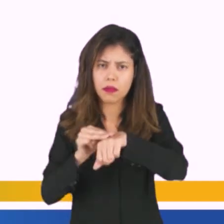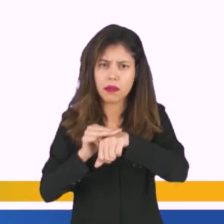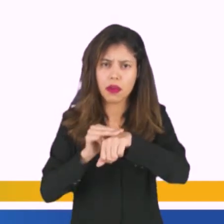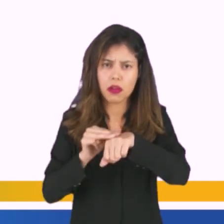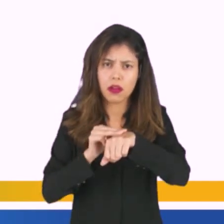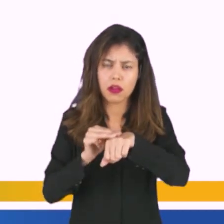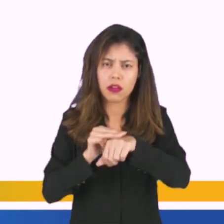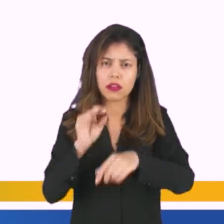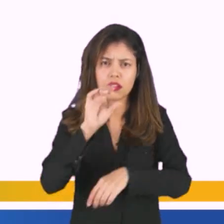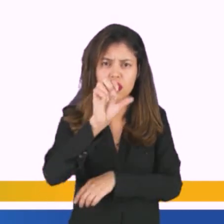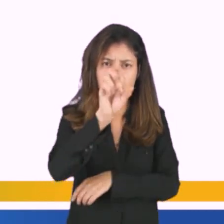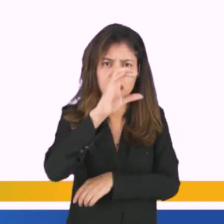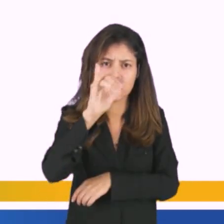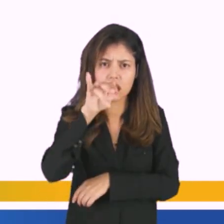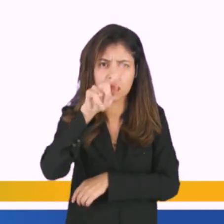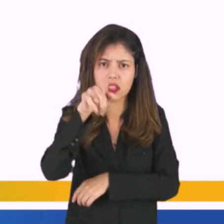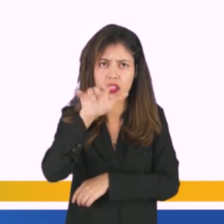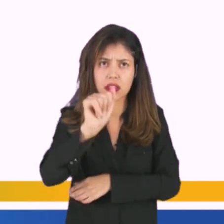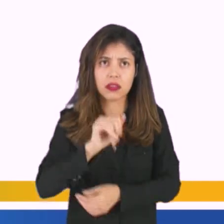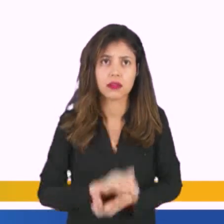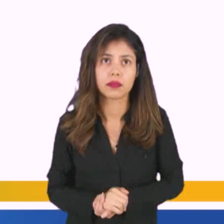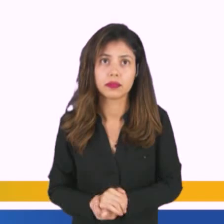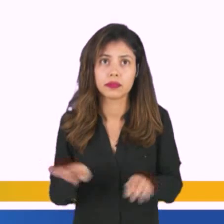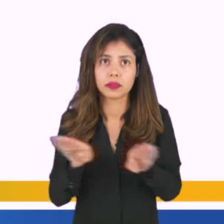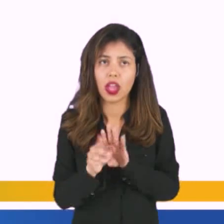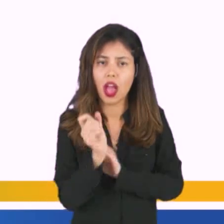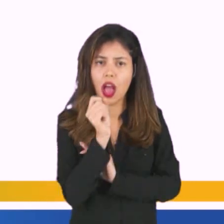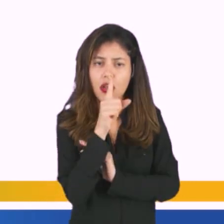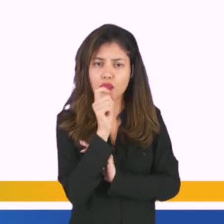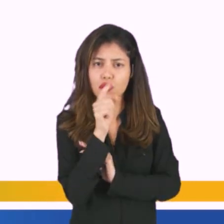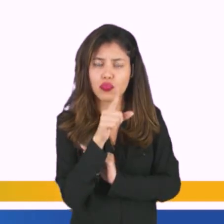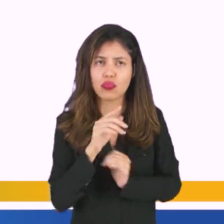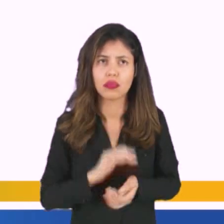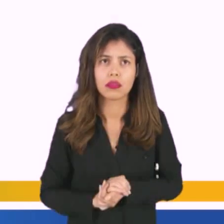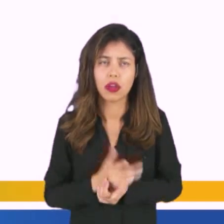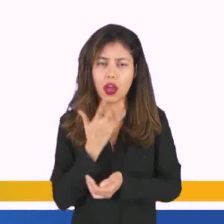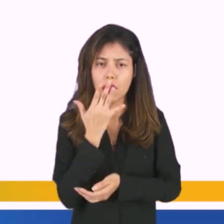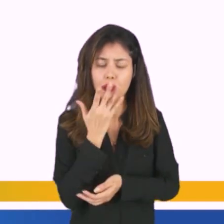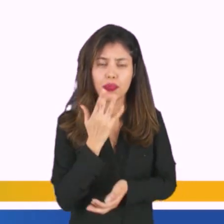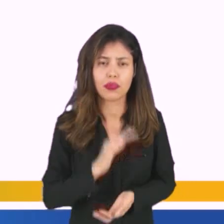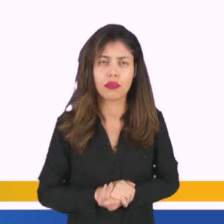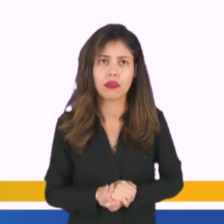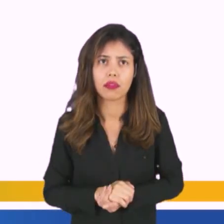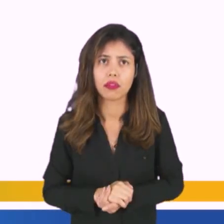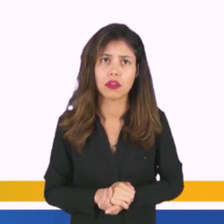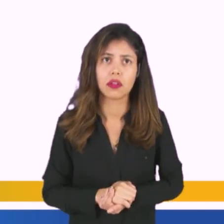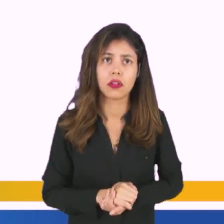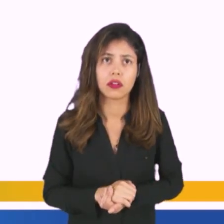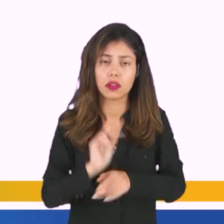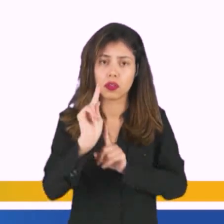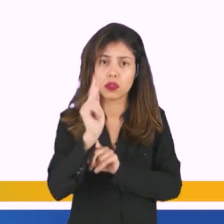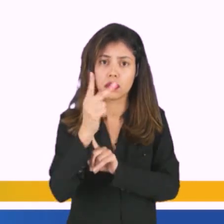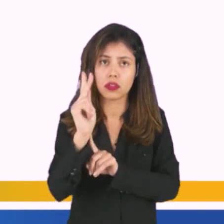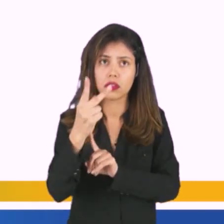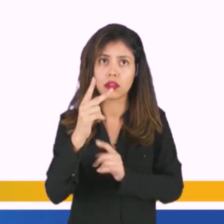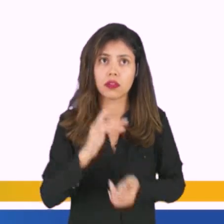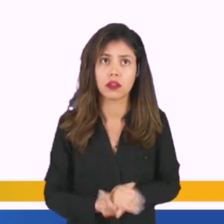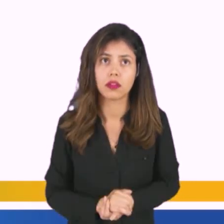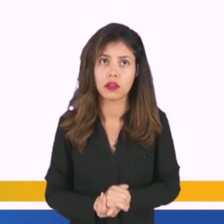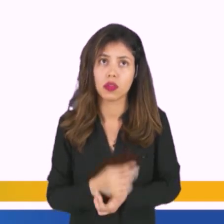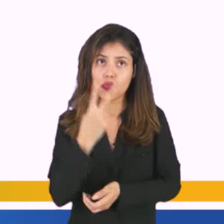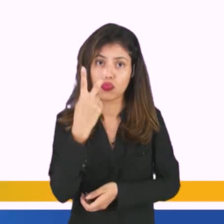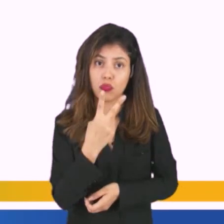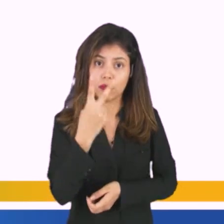essas de cor azul, essas bolinhas de cor azul, elas são os hidrogênios. Aqui existe uma dupla, e se